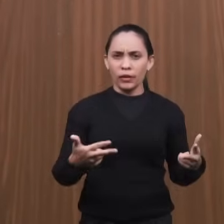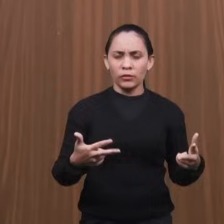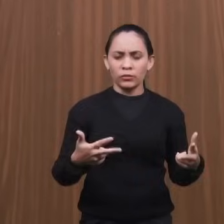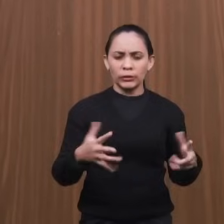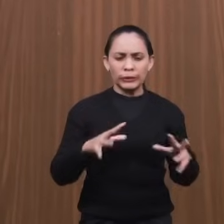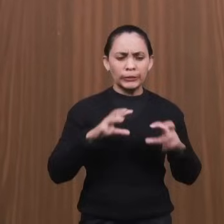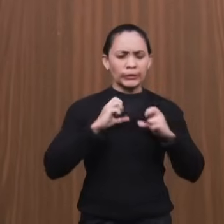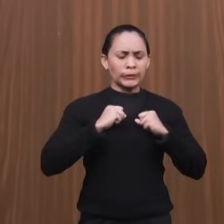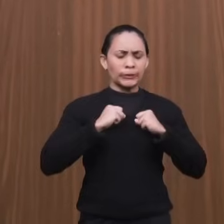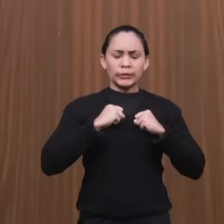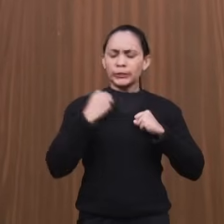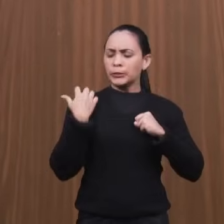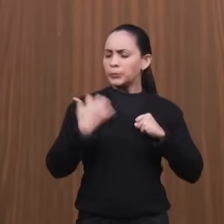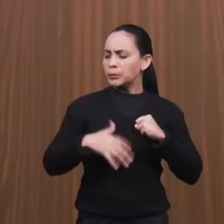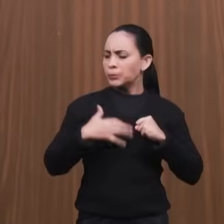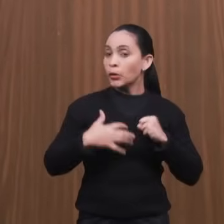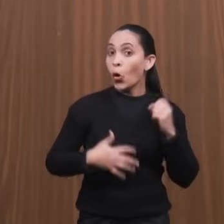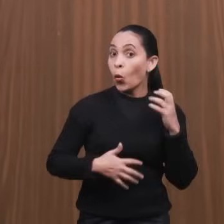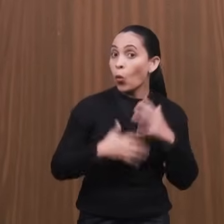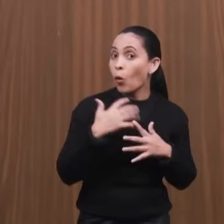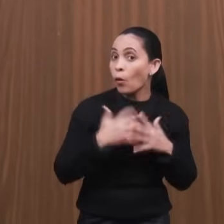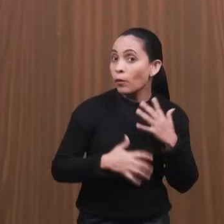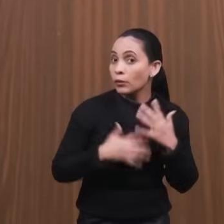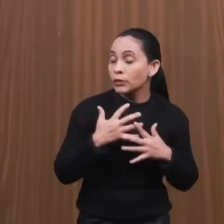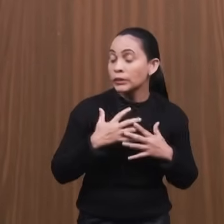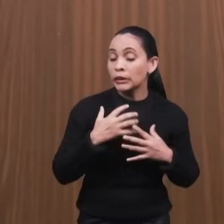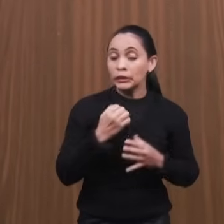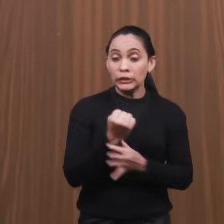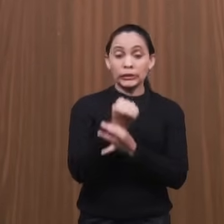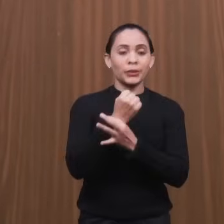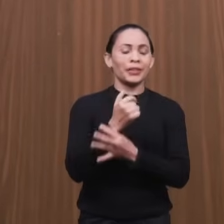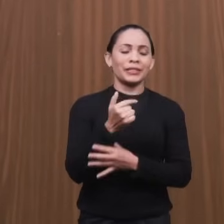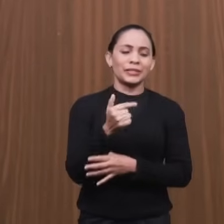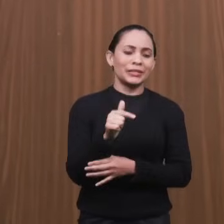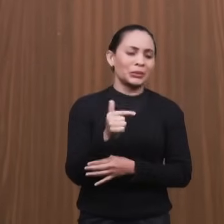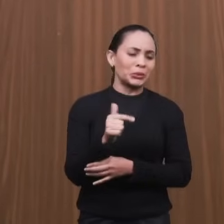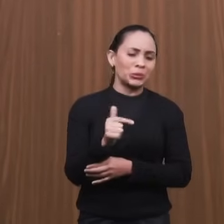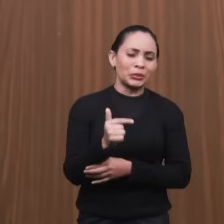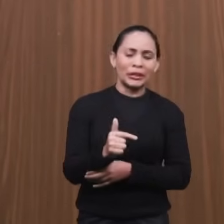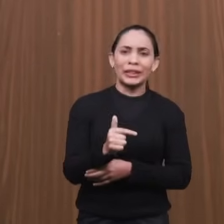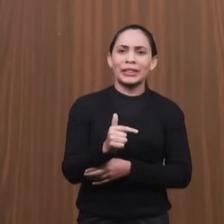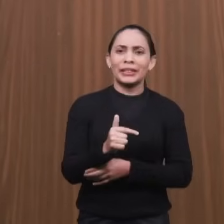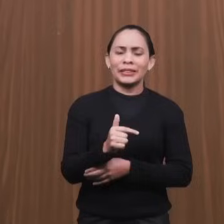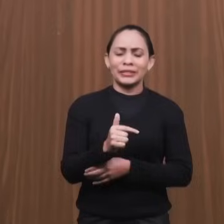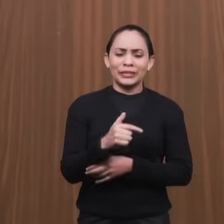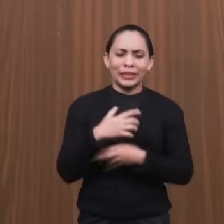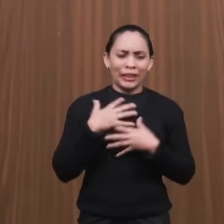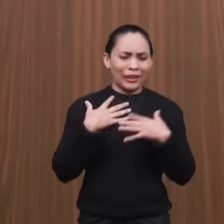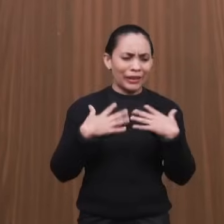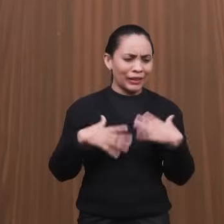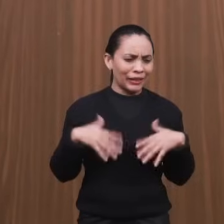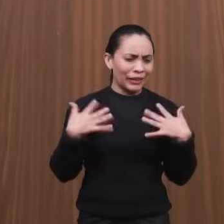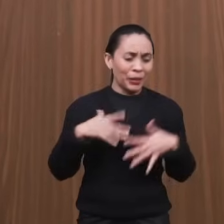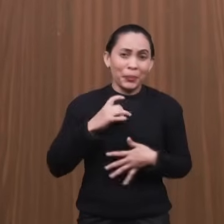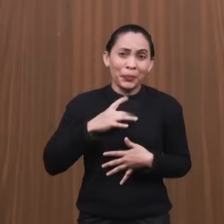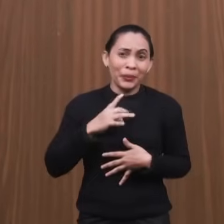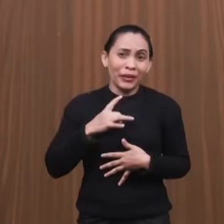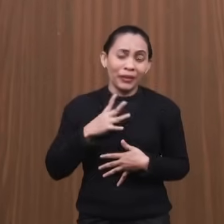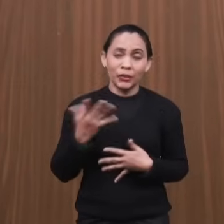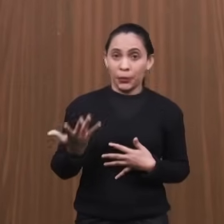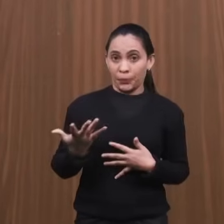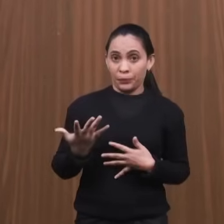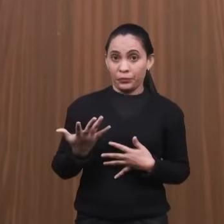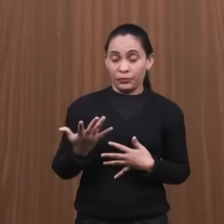homem angústia, confusão, insegurança, temor. A Epístola de Judas mesmo, recomendo a